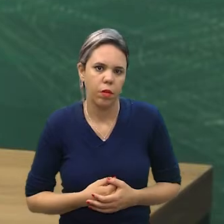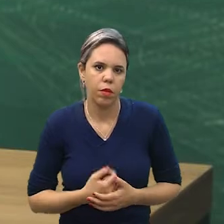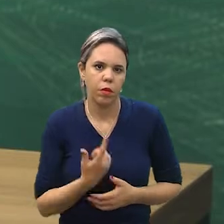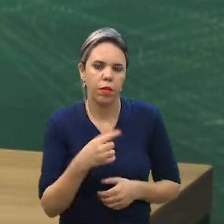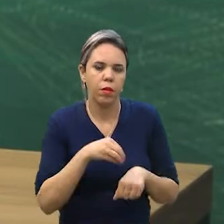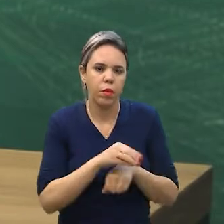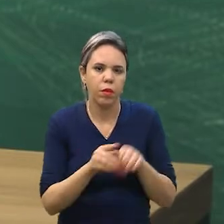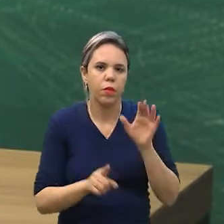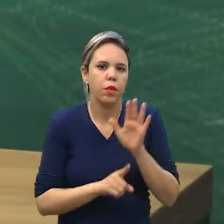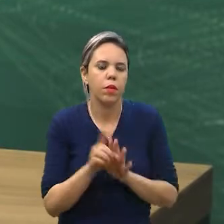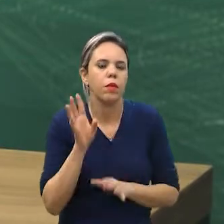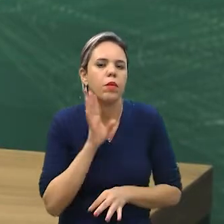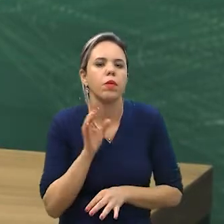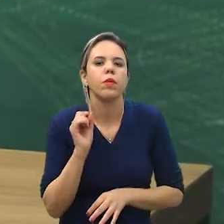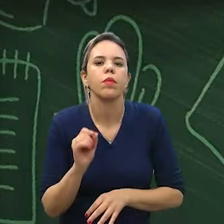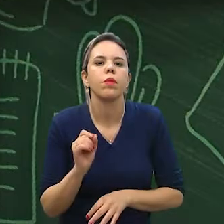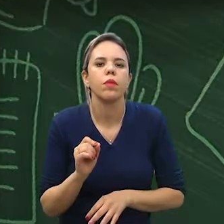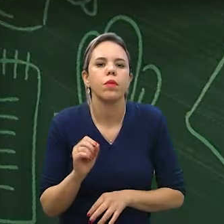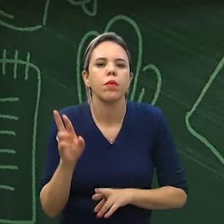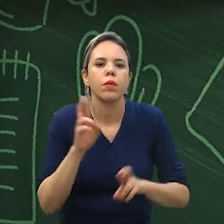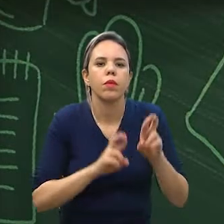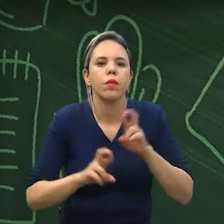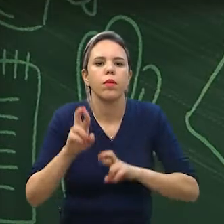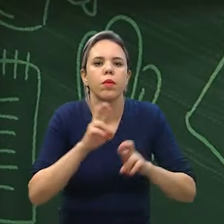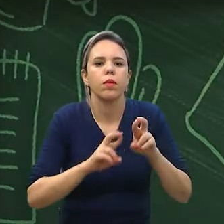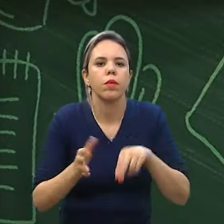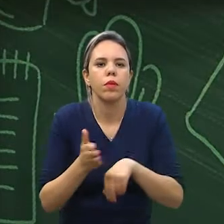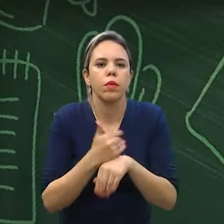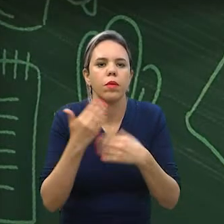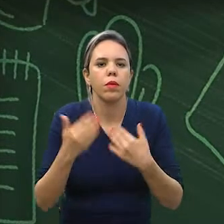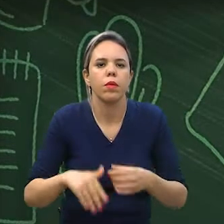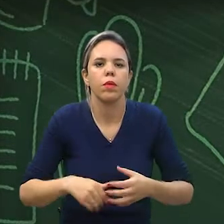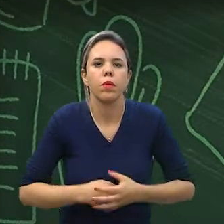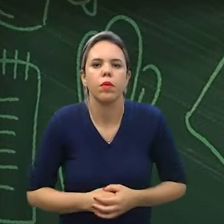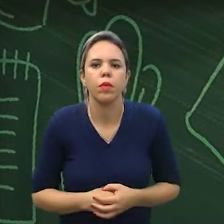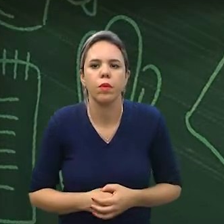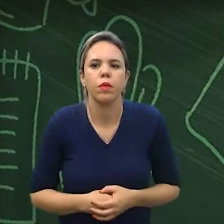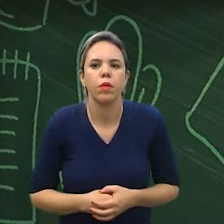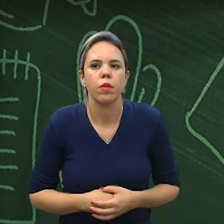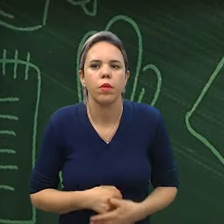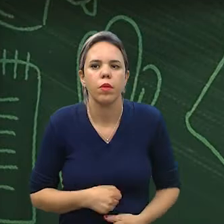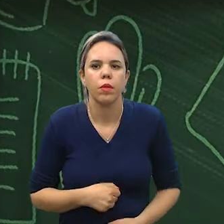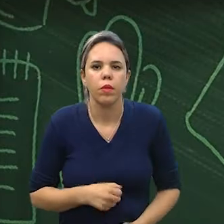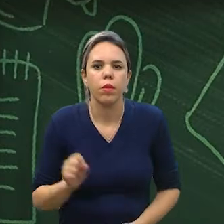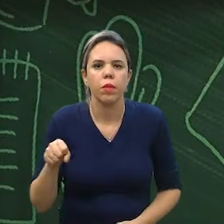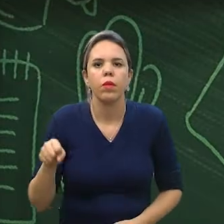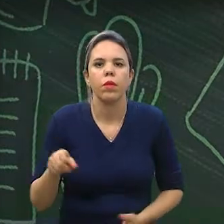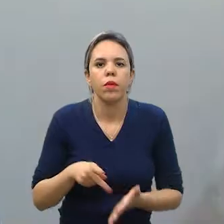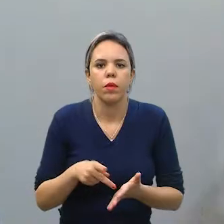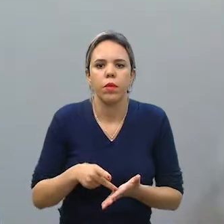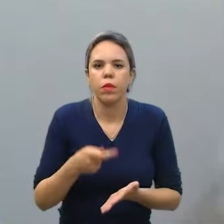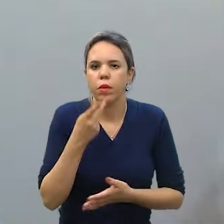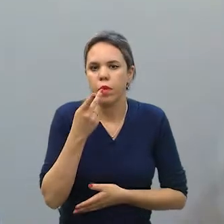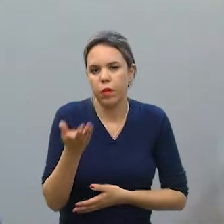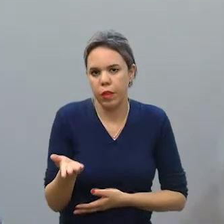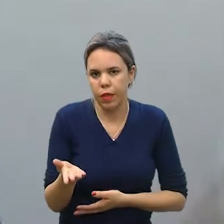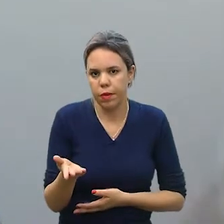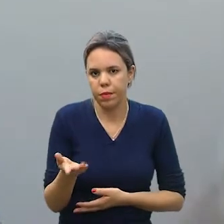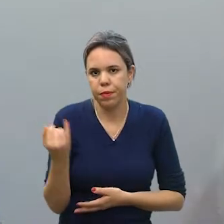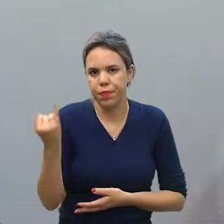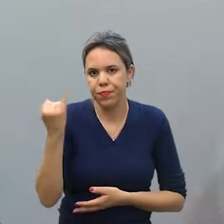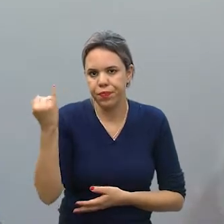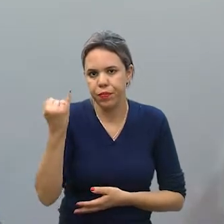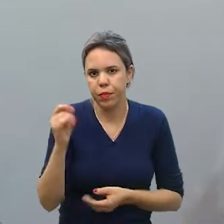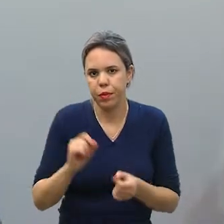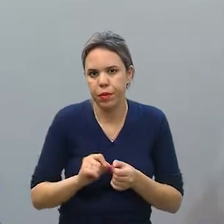outra dica bem bacana é revisões antes da prova, né, professor? Exatamente, como eu disse, né? É importante